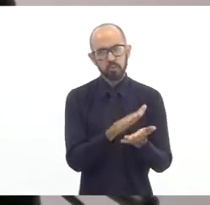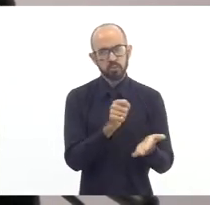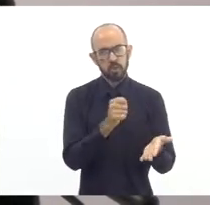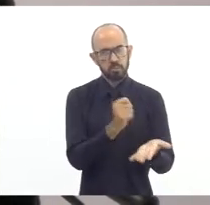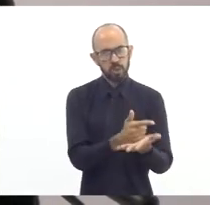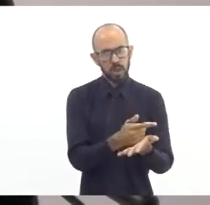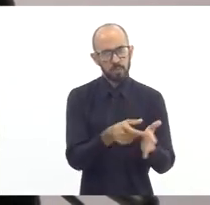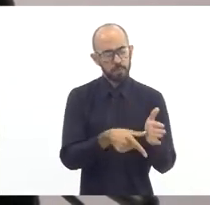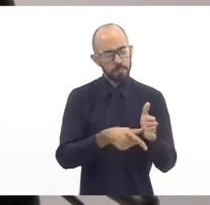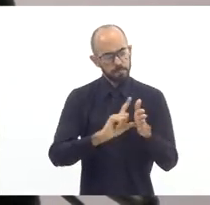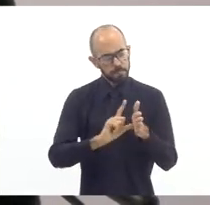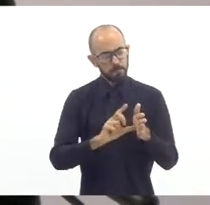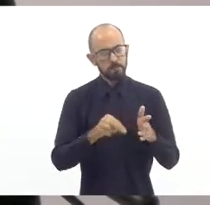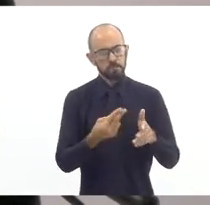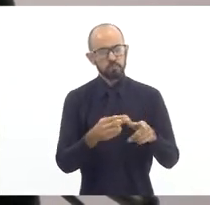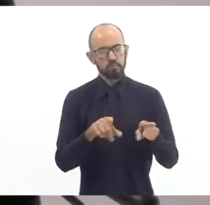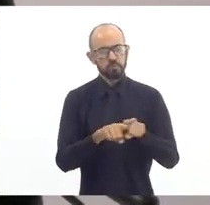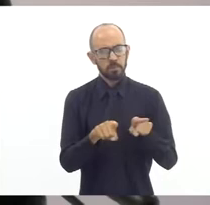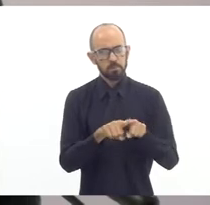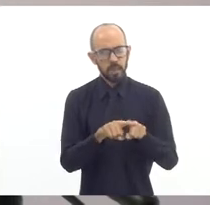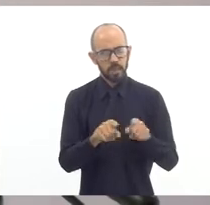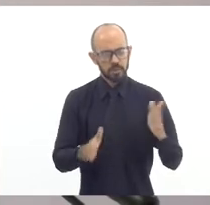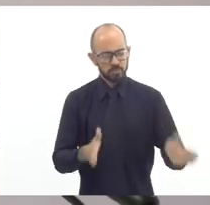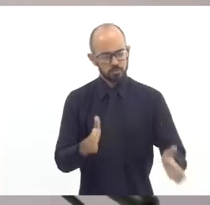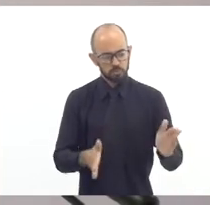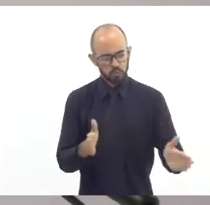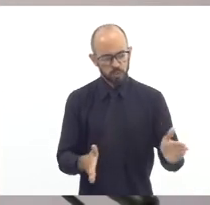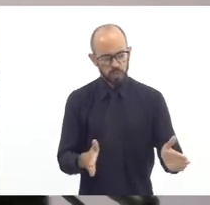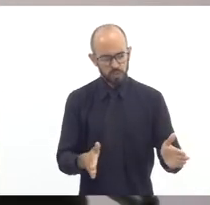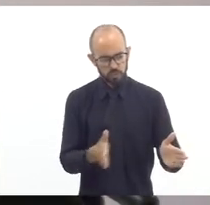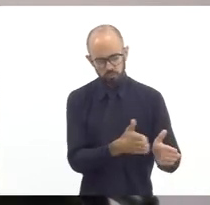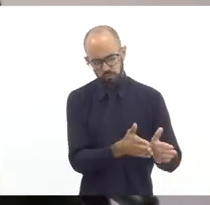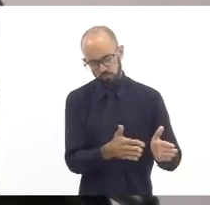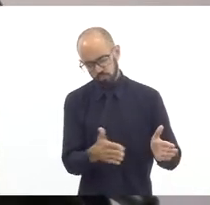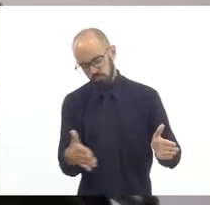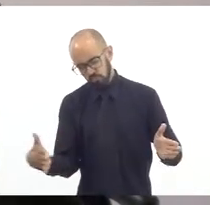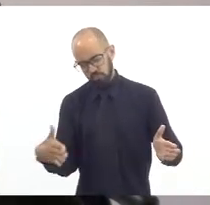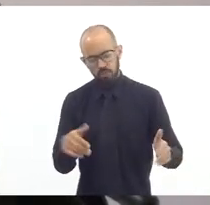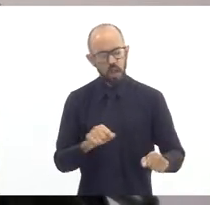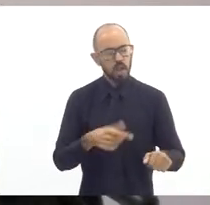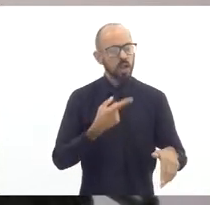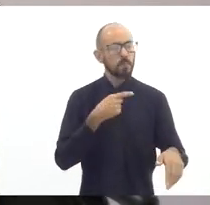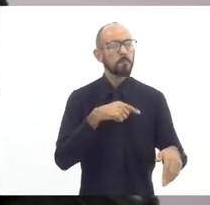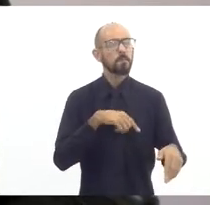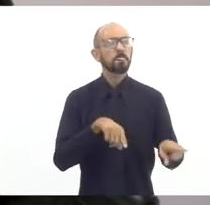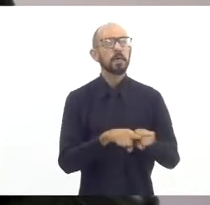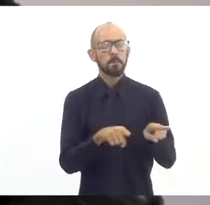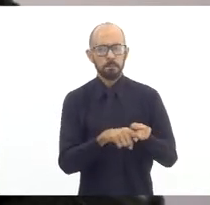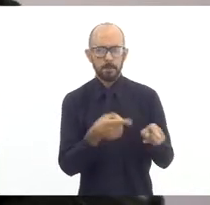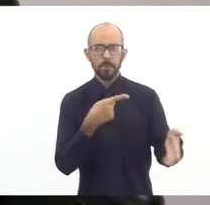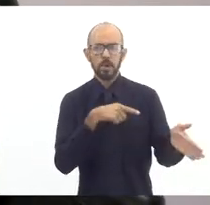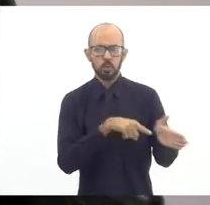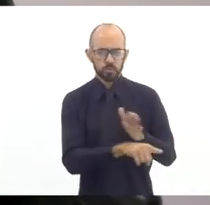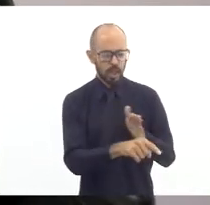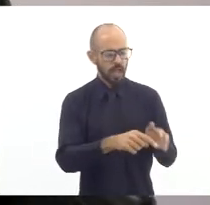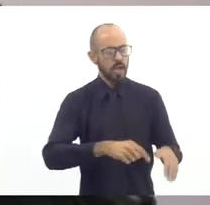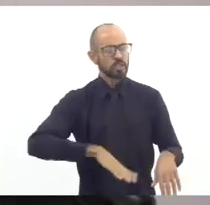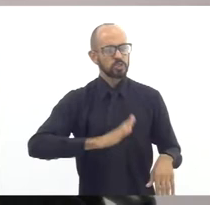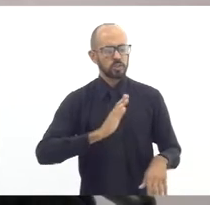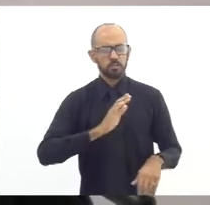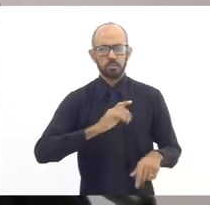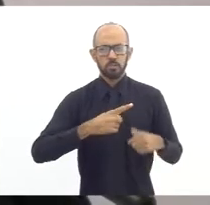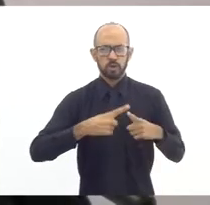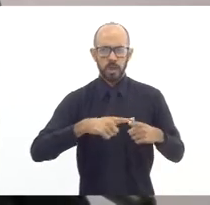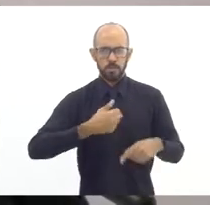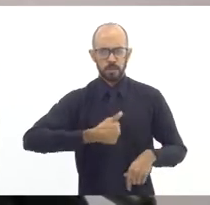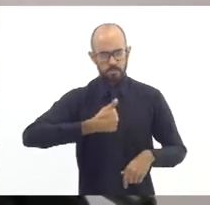antes da pandemia e durante também, se eu entendi bem. Então, eu queria fazer essas perguntas. Queria também perguntar, já que é a primeira vez que a gente tem aqui